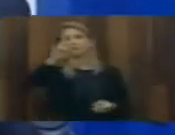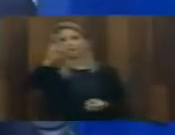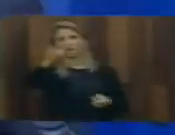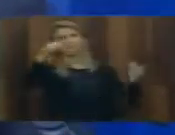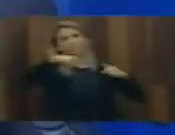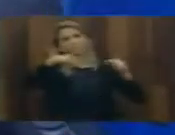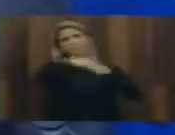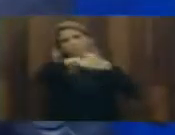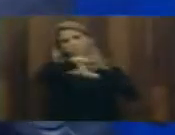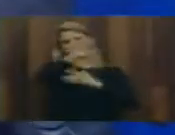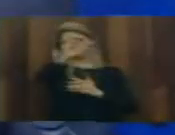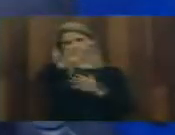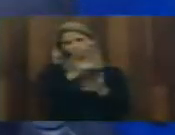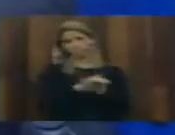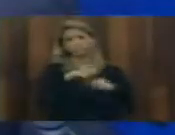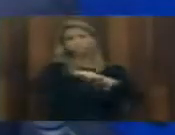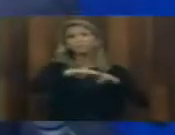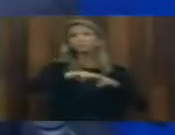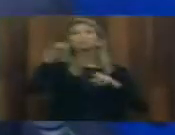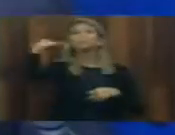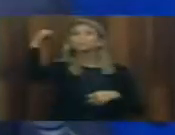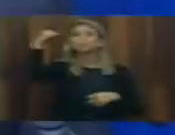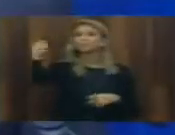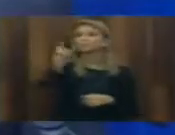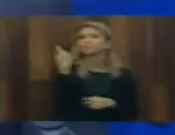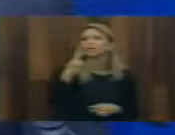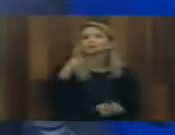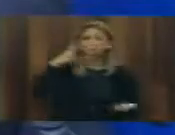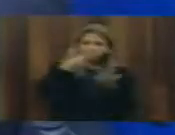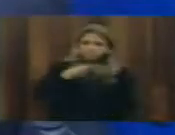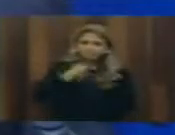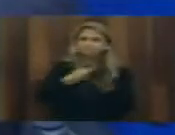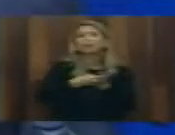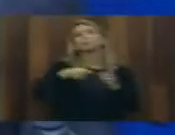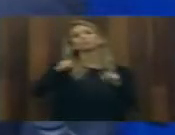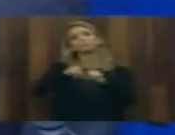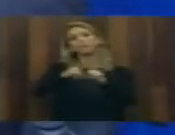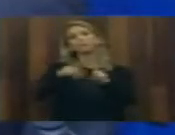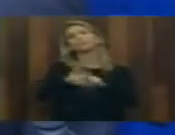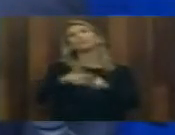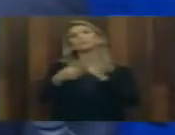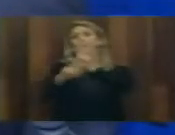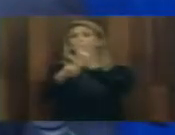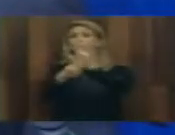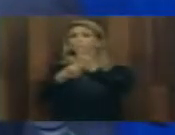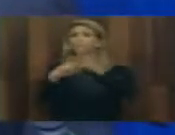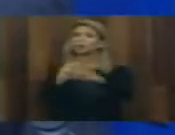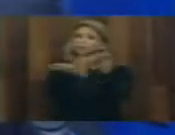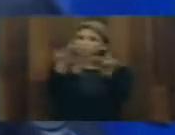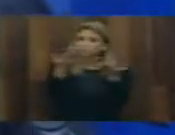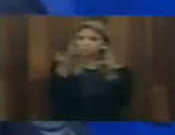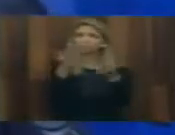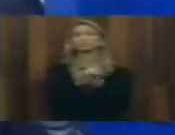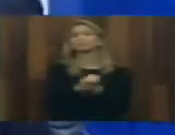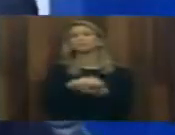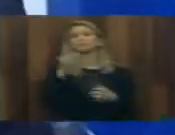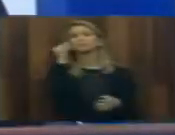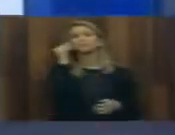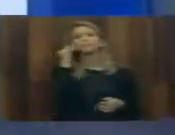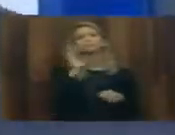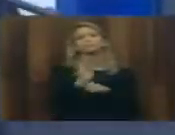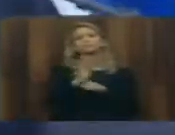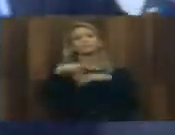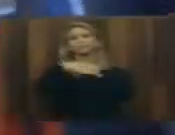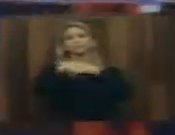de Cabo Frio. Por isso que é importante a gente abraçar, buscar a causa e depois lutar para que essa emenda possa buscar. A parte nobre vereadora Letícia